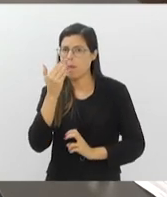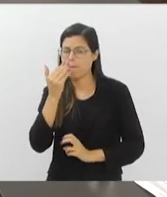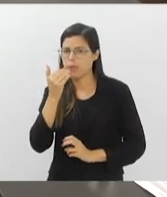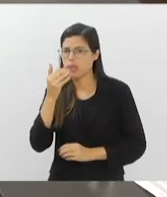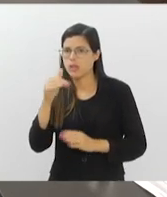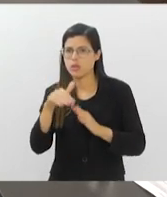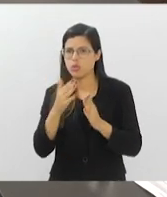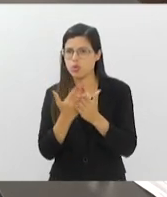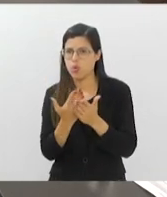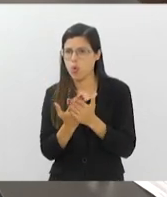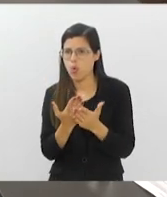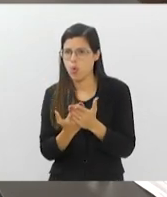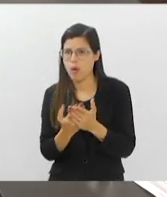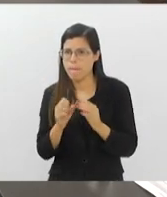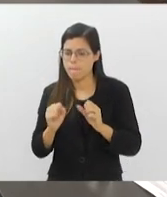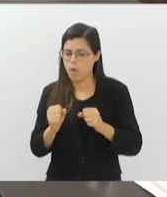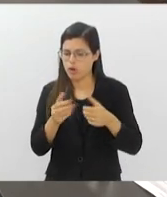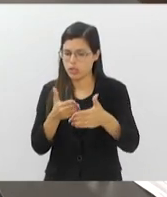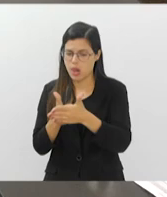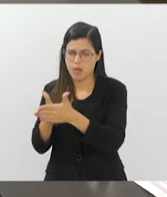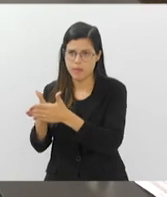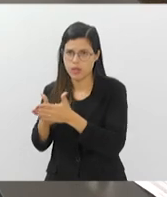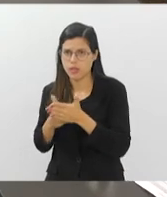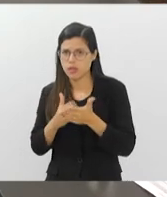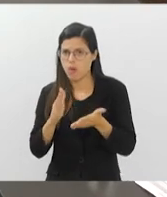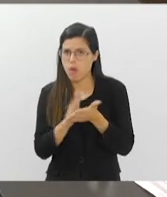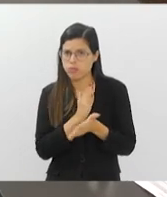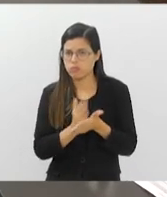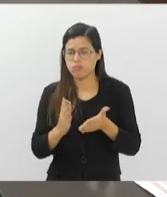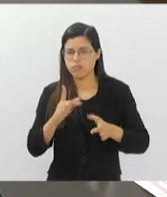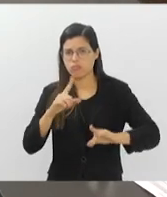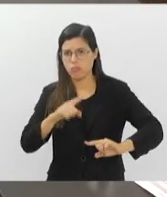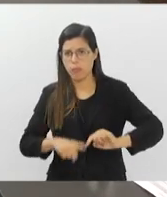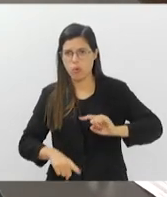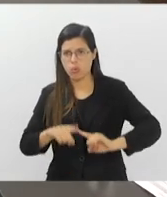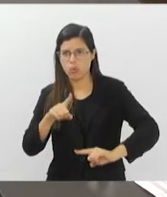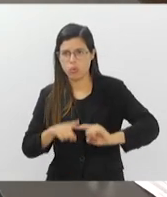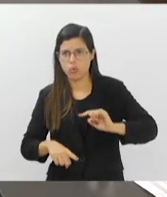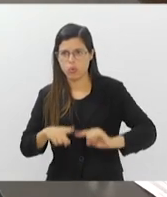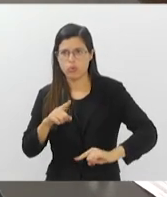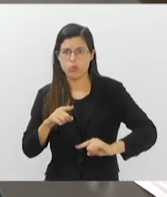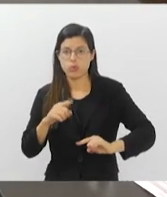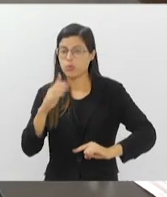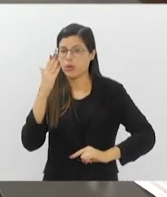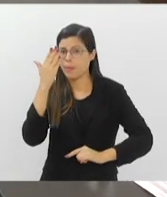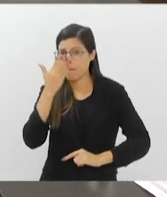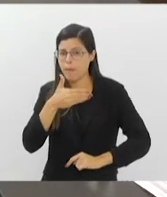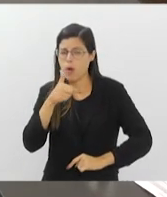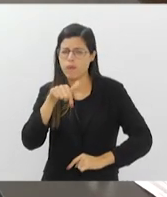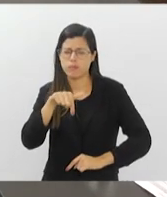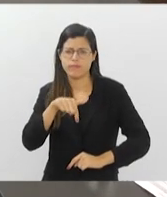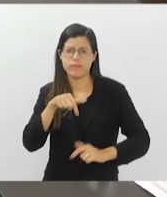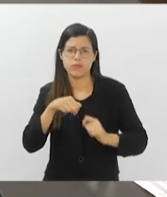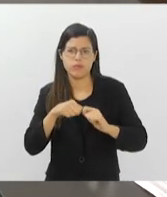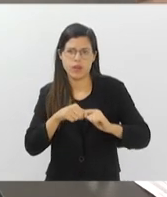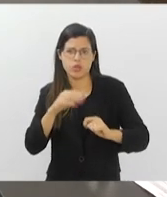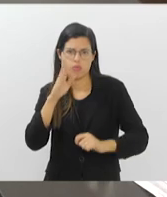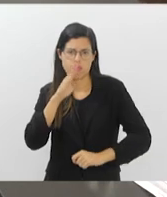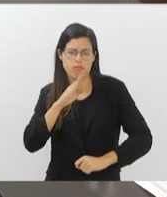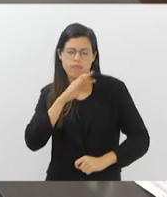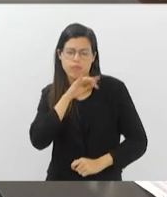poderia ou não ter limitações a alguns produtos que comprovadamente faziam mal, sobretudo às nossas